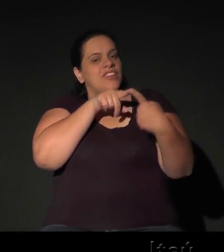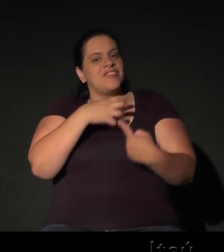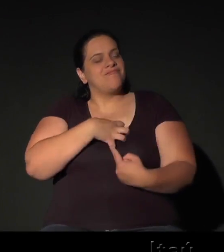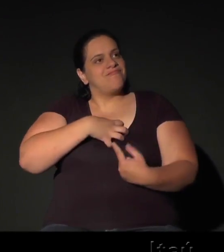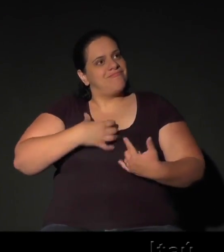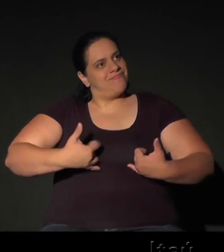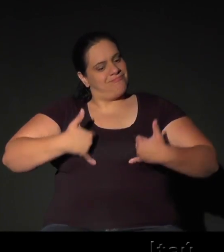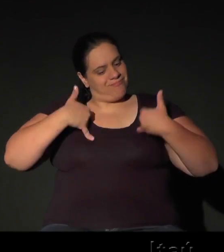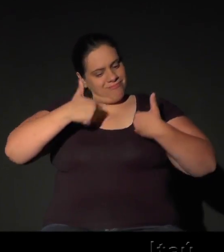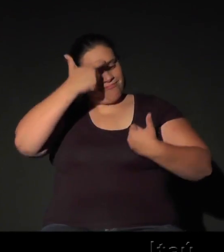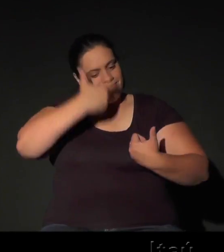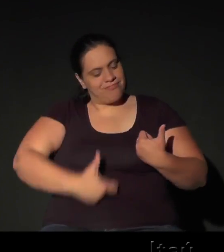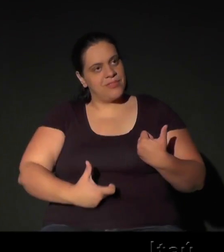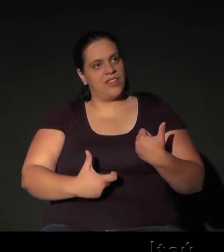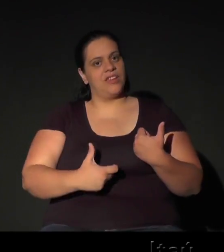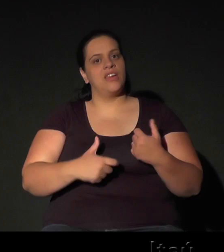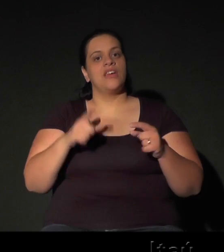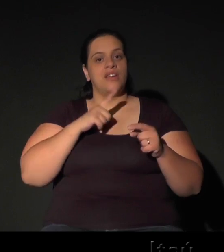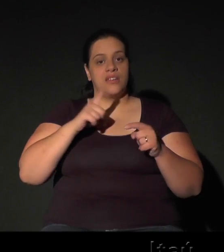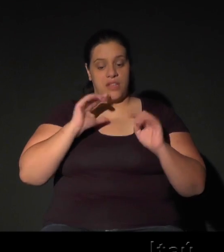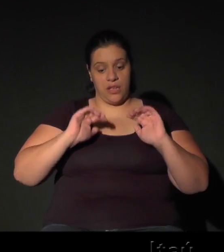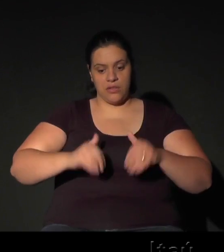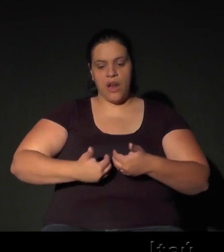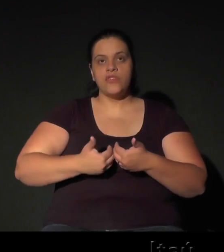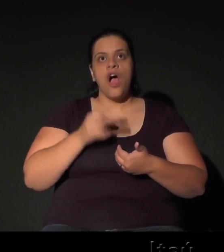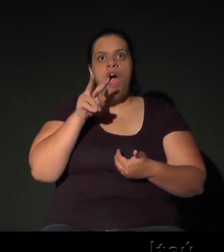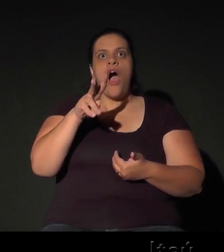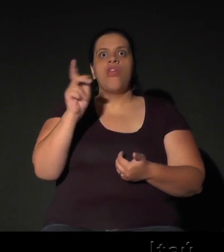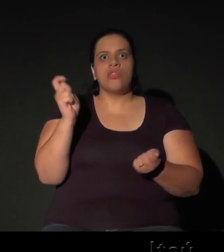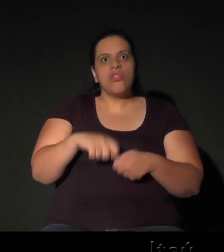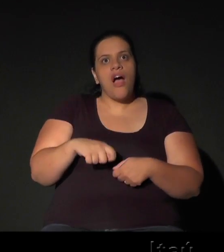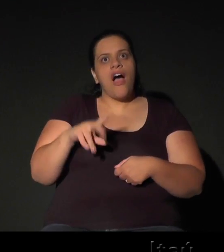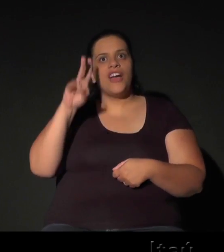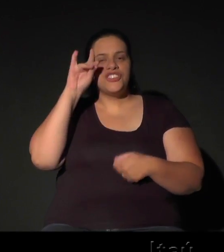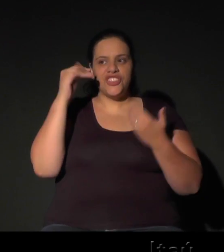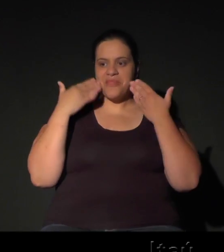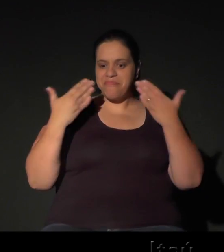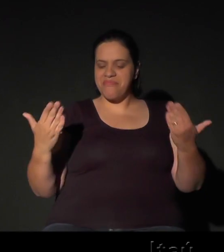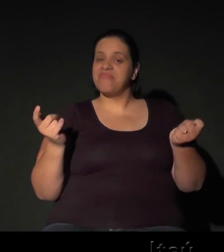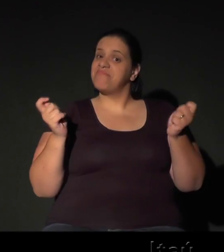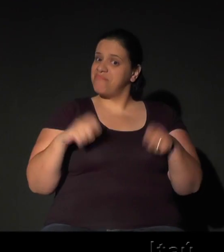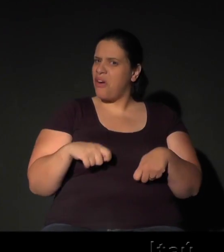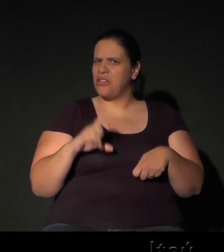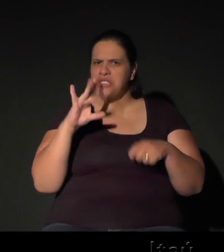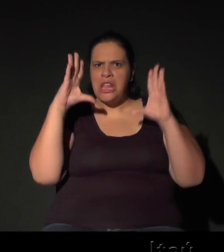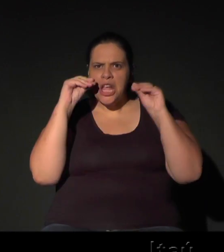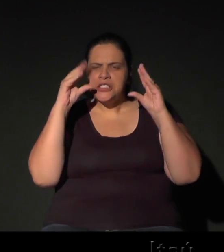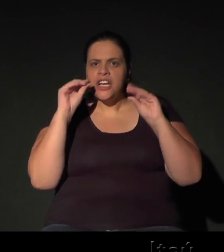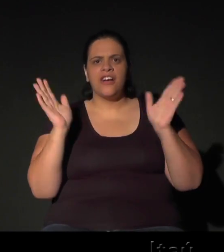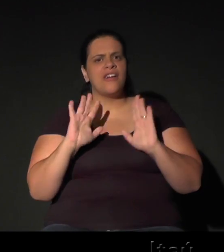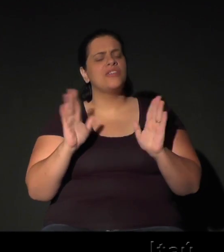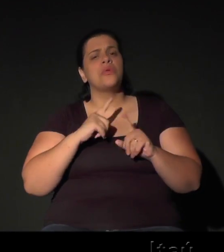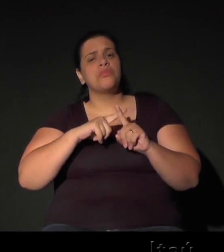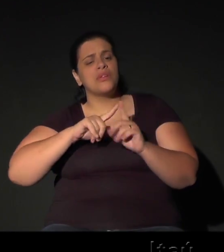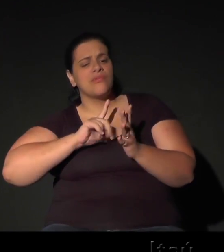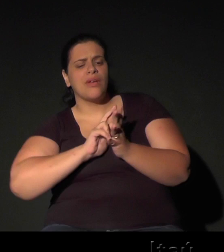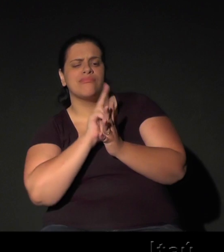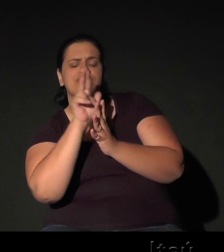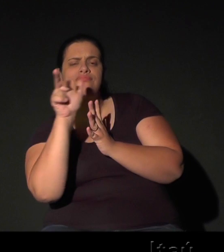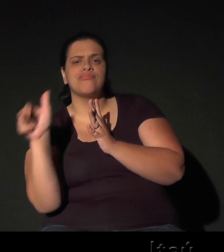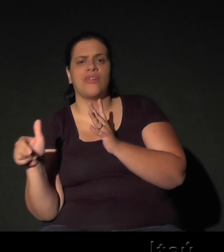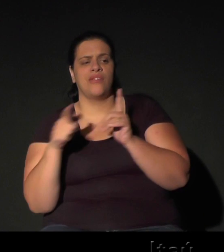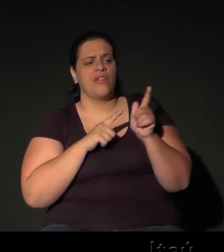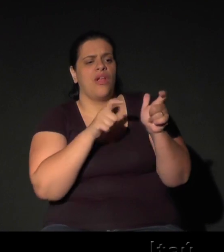teima que é ao lado do da travesti se v e fala caramba eu posso existir de dia não preciso só existir de noite porque a gente tá em outros